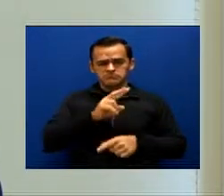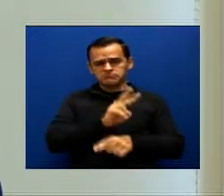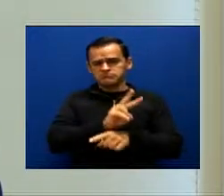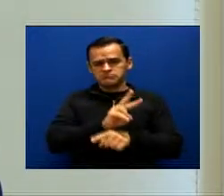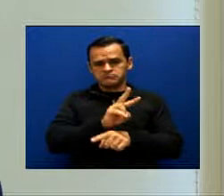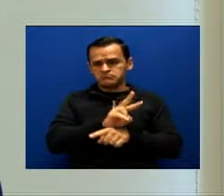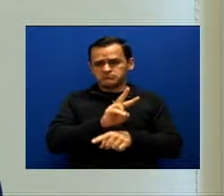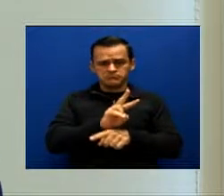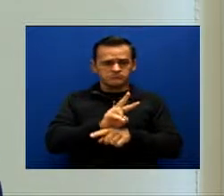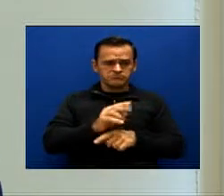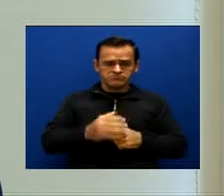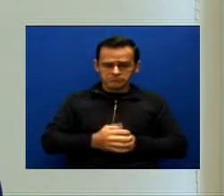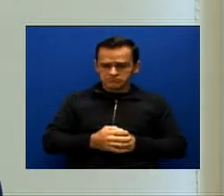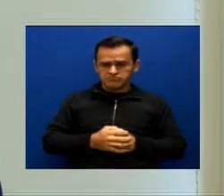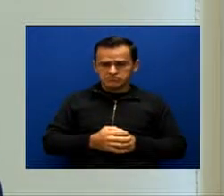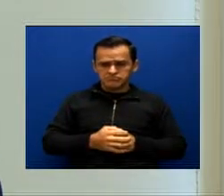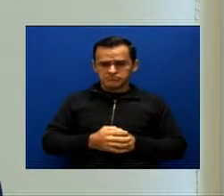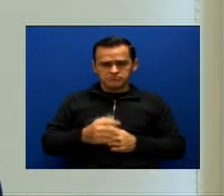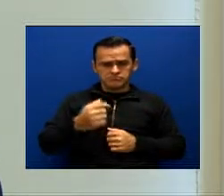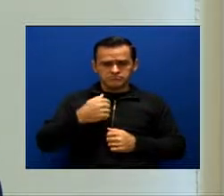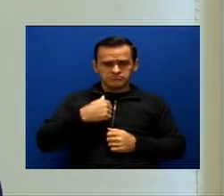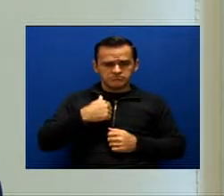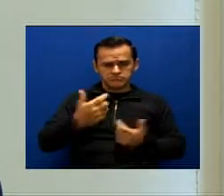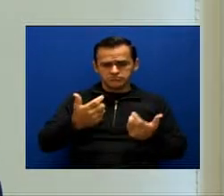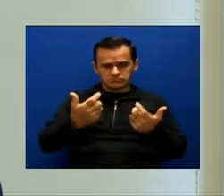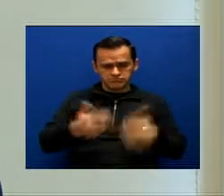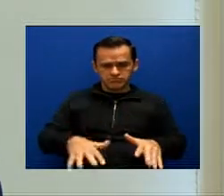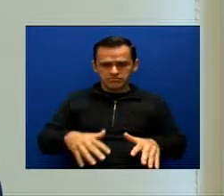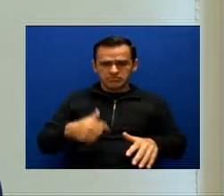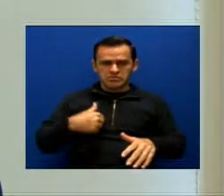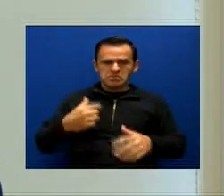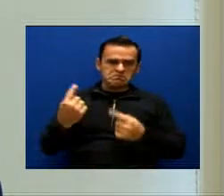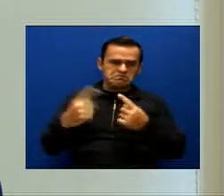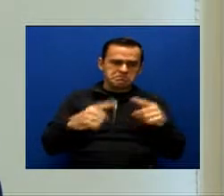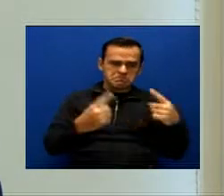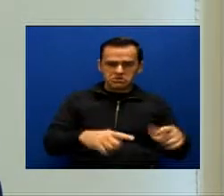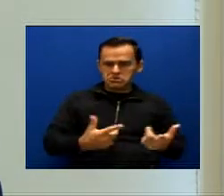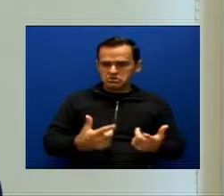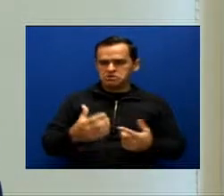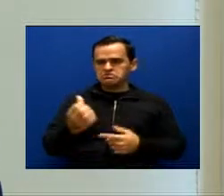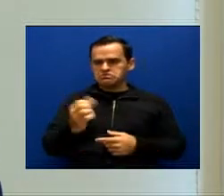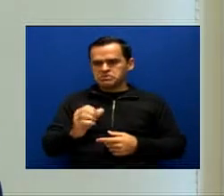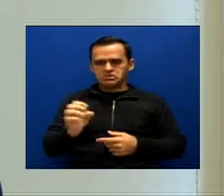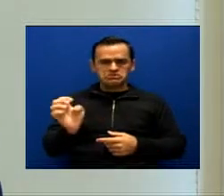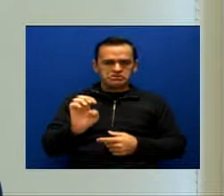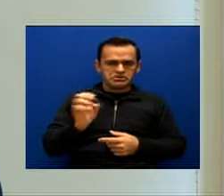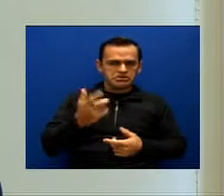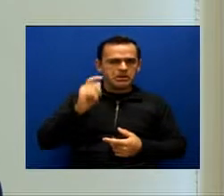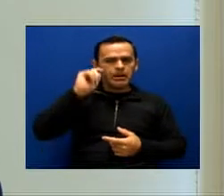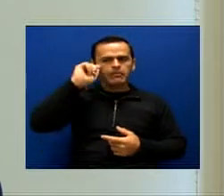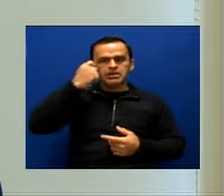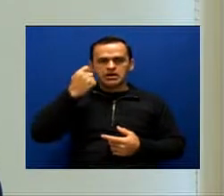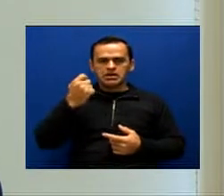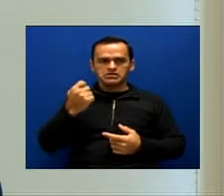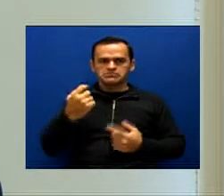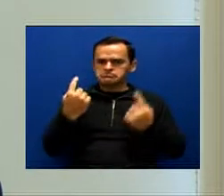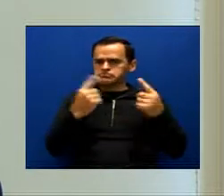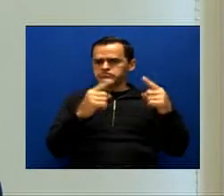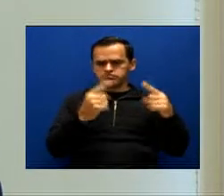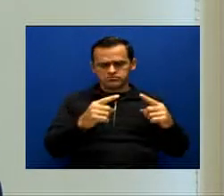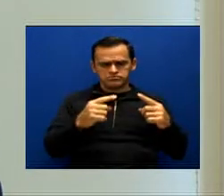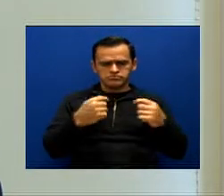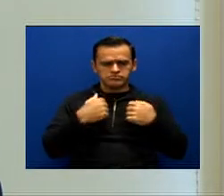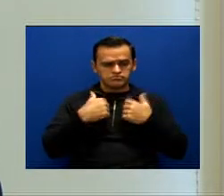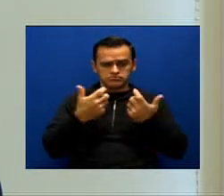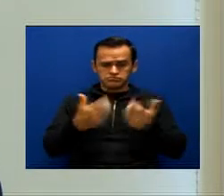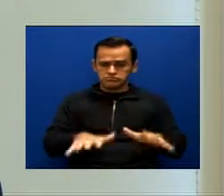vigilante em desconstrução, para não ser machista, para não ser homofóbico e para não ser racista. E não é vergonha dizer